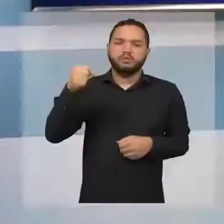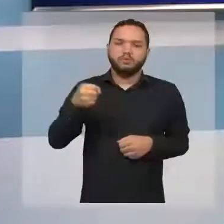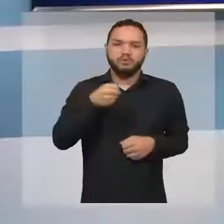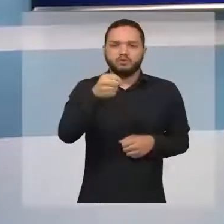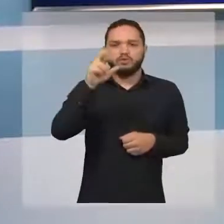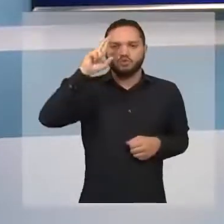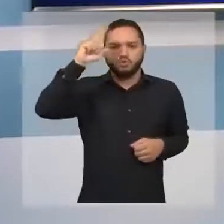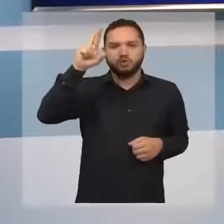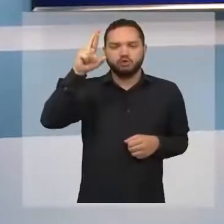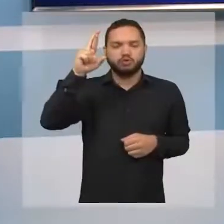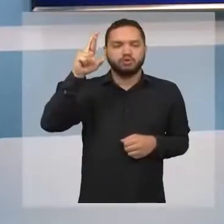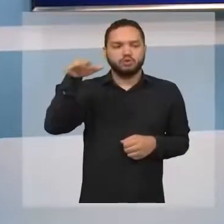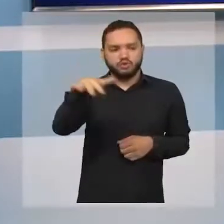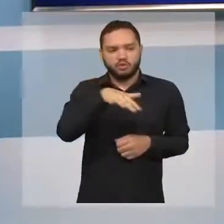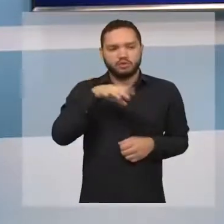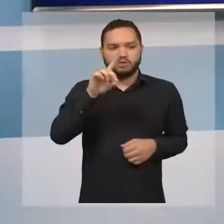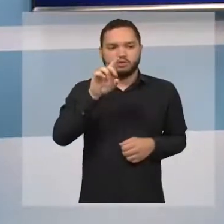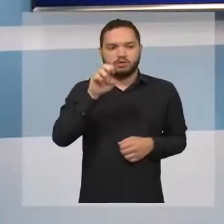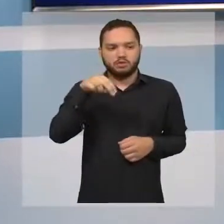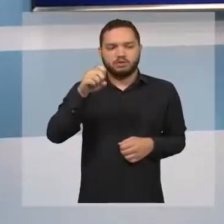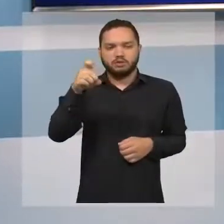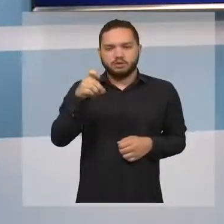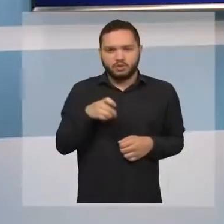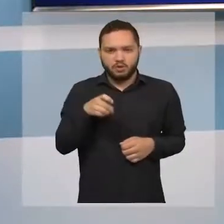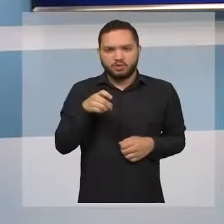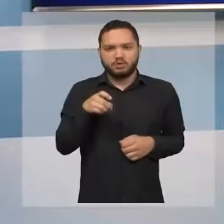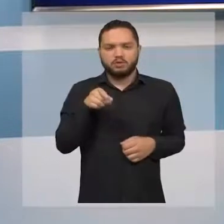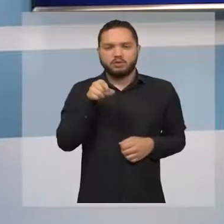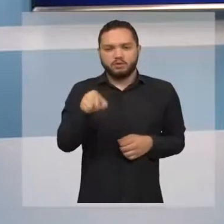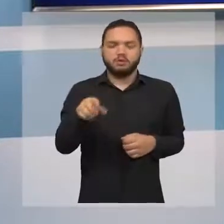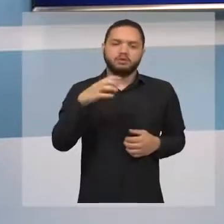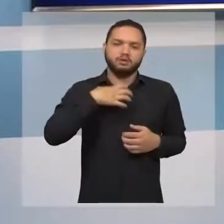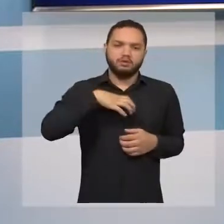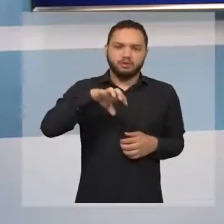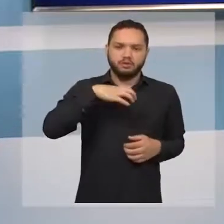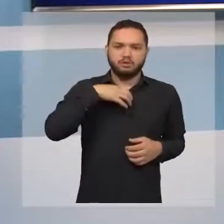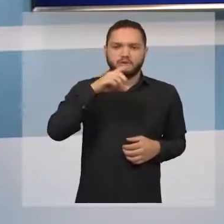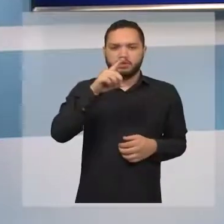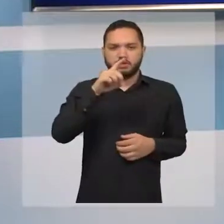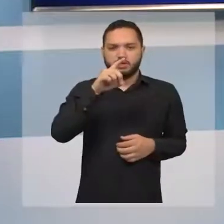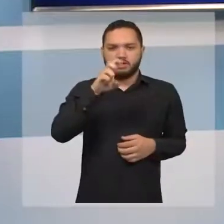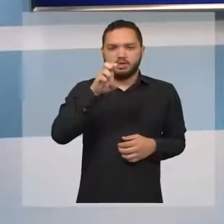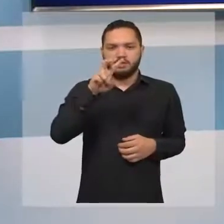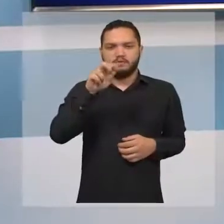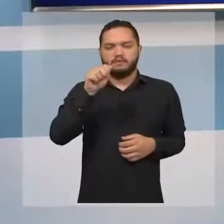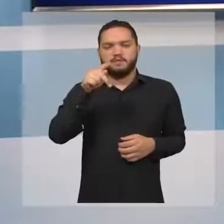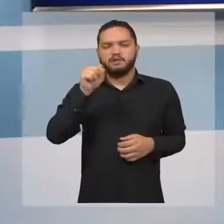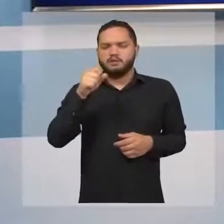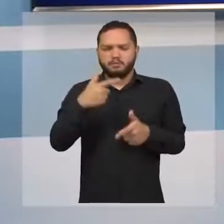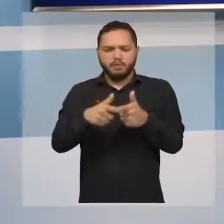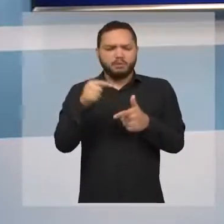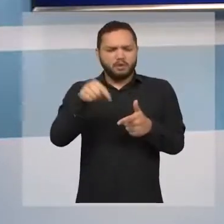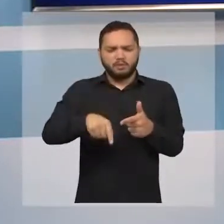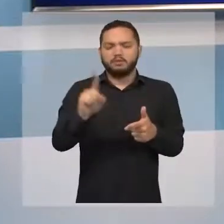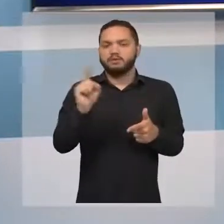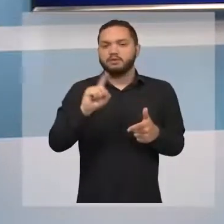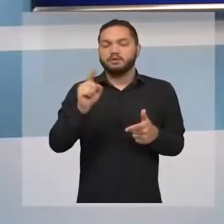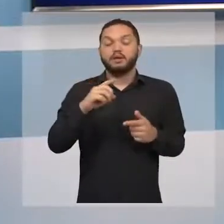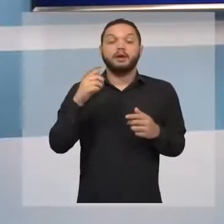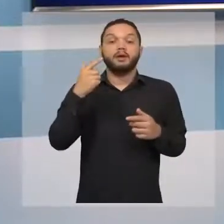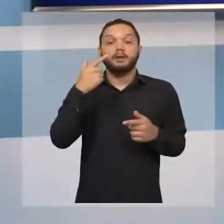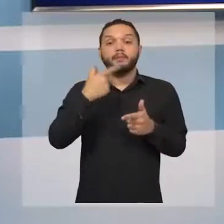Denox, enfim, e sucessivamente na Bahia, Codevasf. O problema não é este. O problema é quem eles